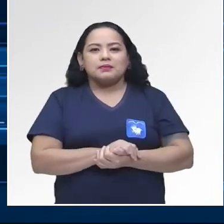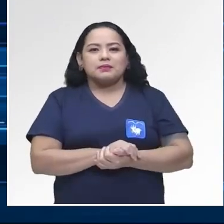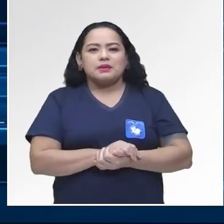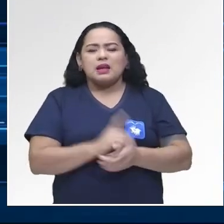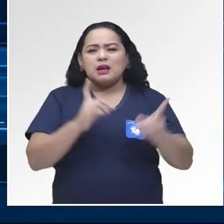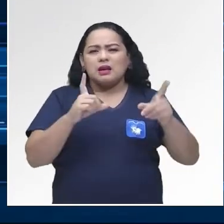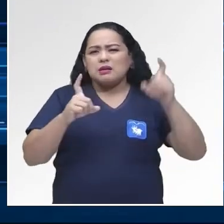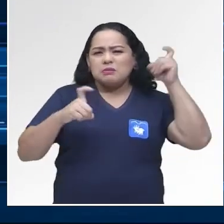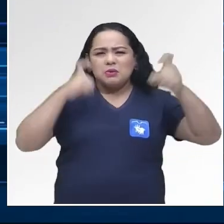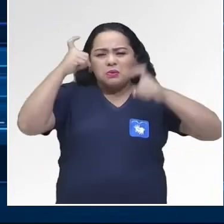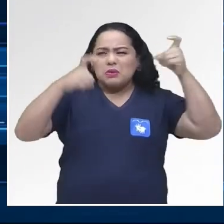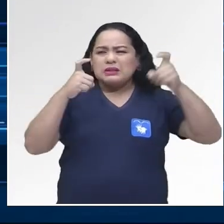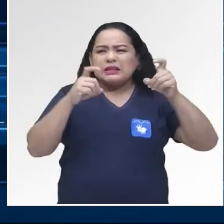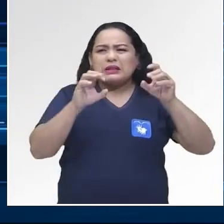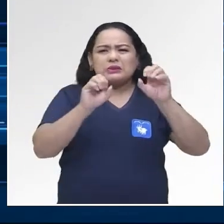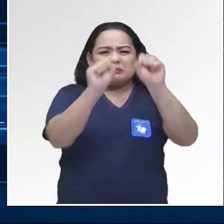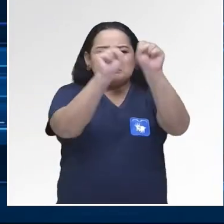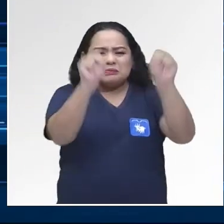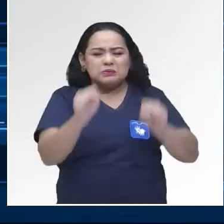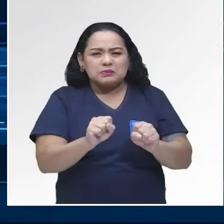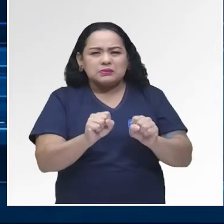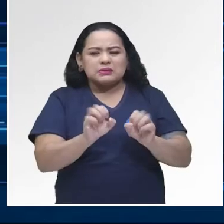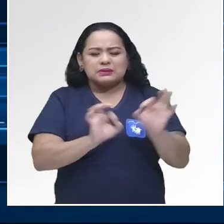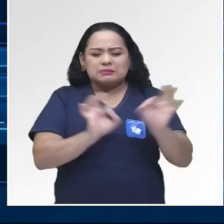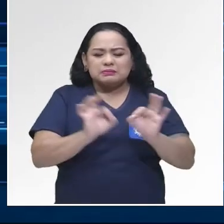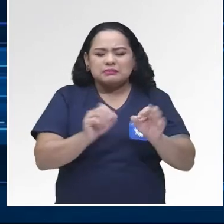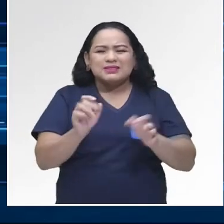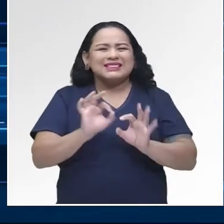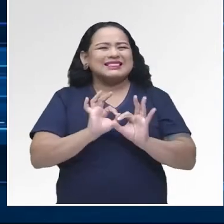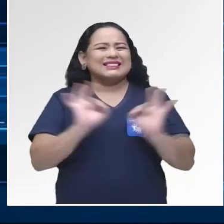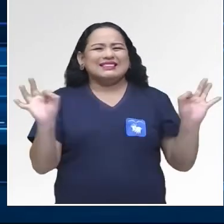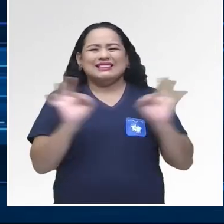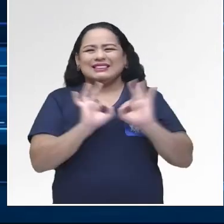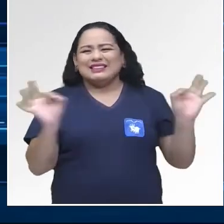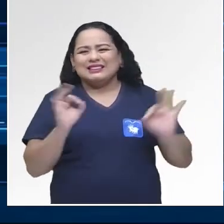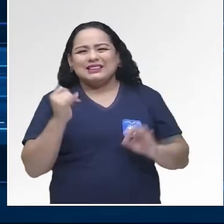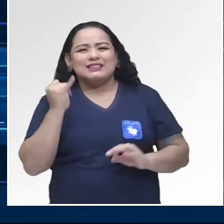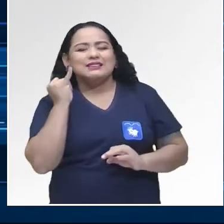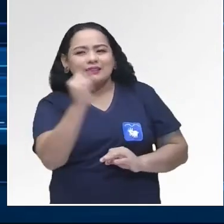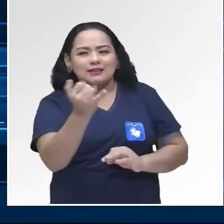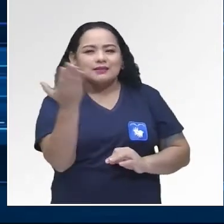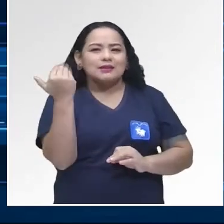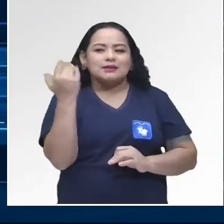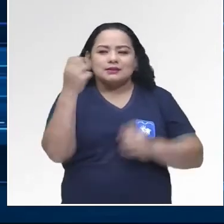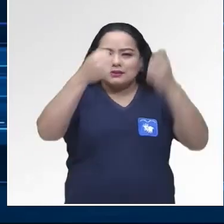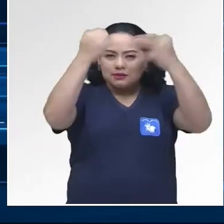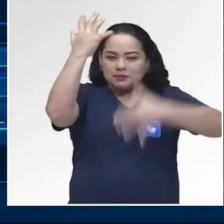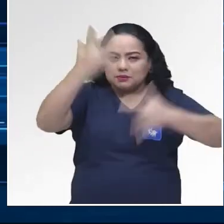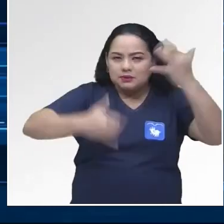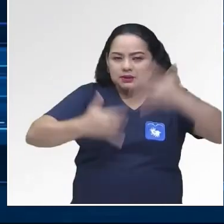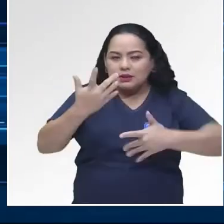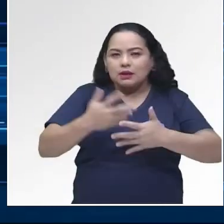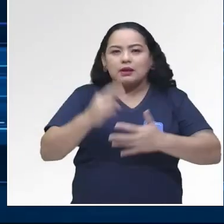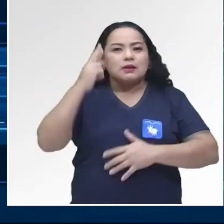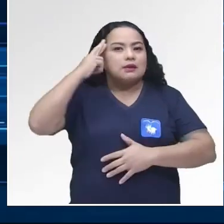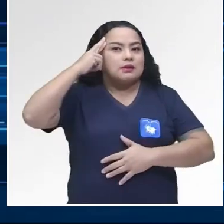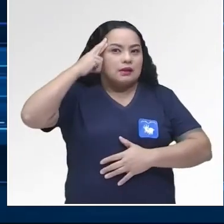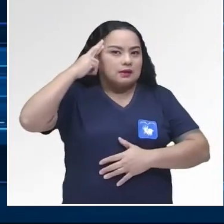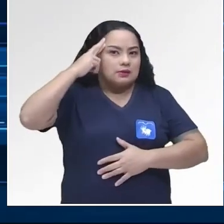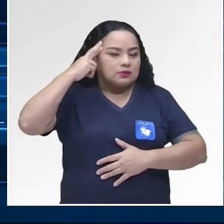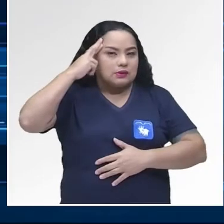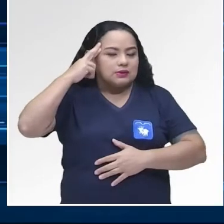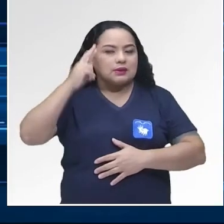preocupado em sistematizar nada, idealizar nada, né? Isso eu já falei, né, dessa questão da racionalidade, que não